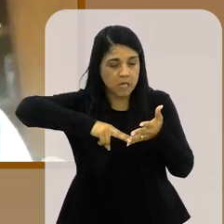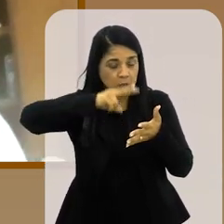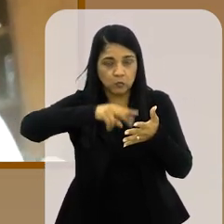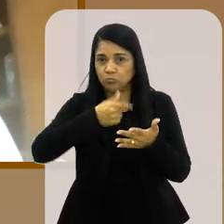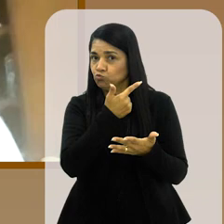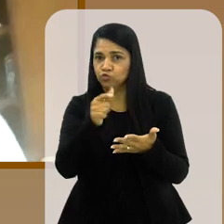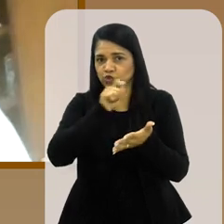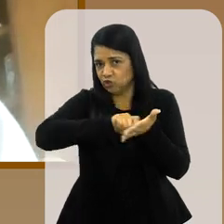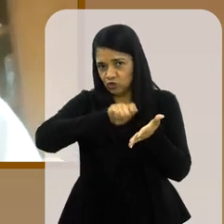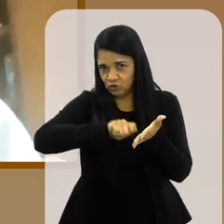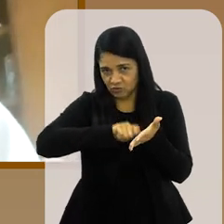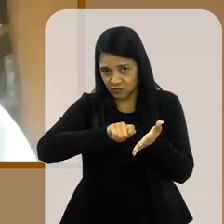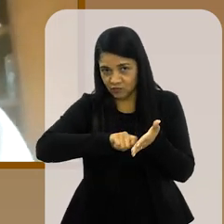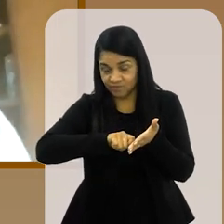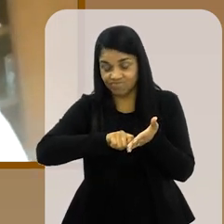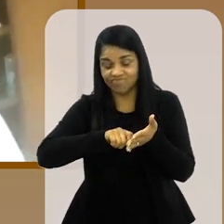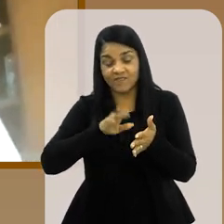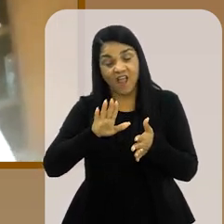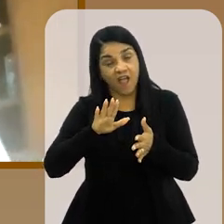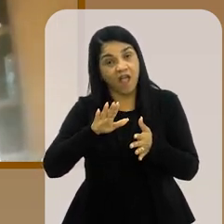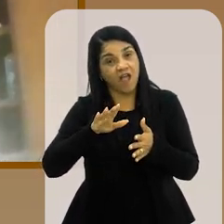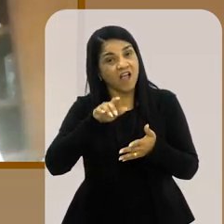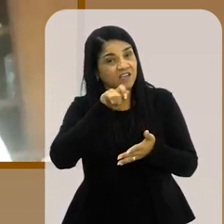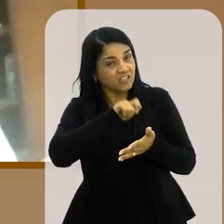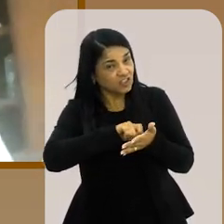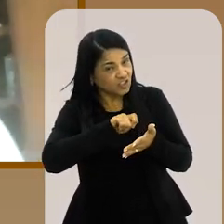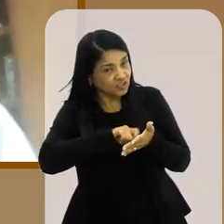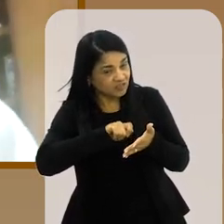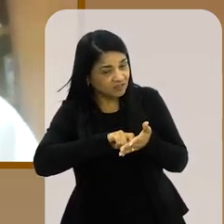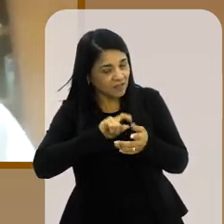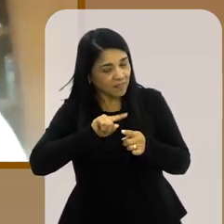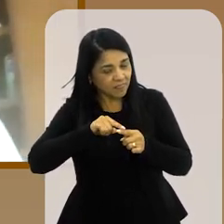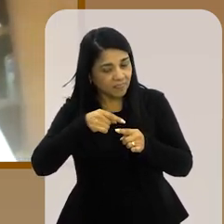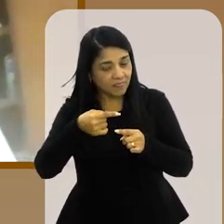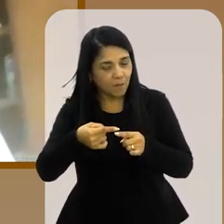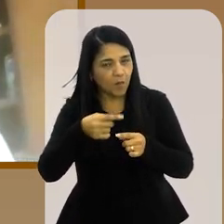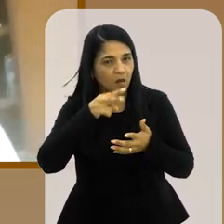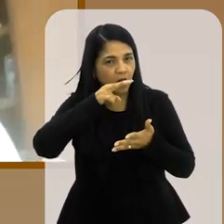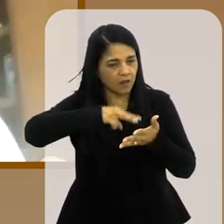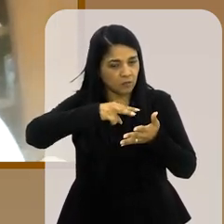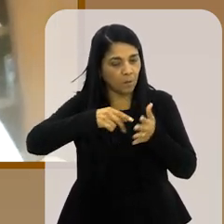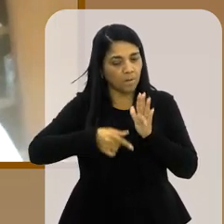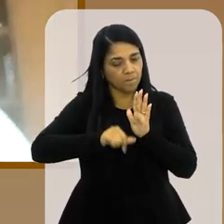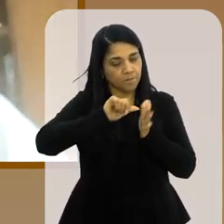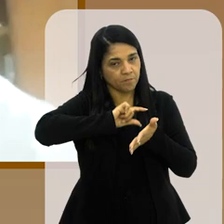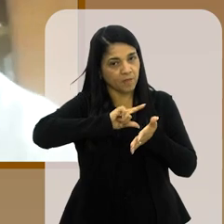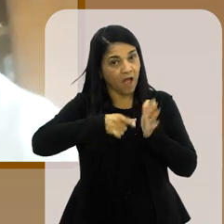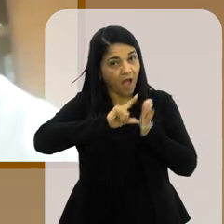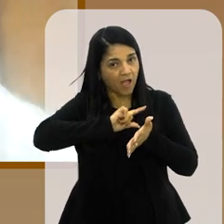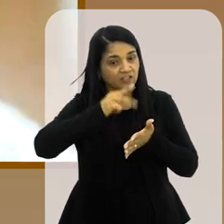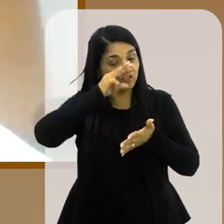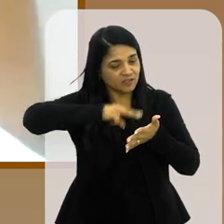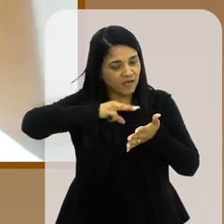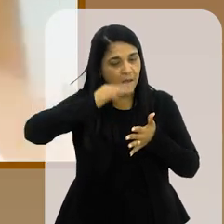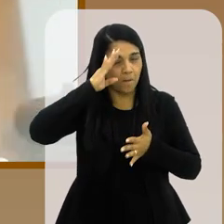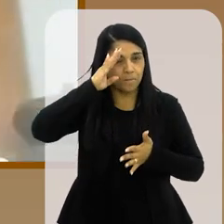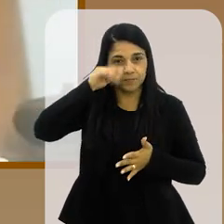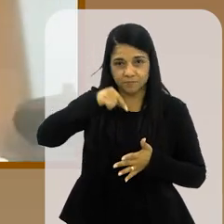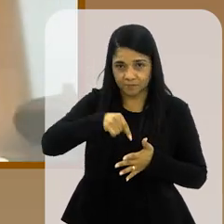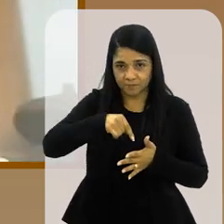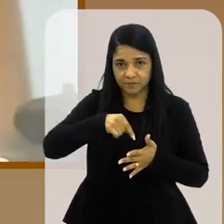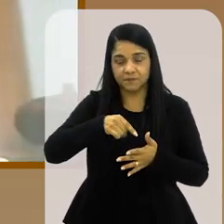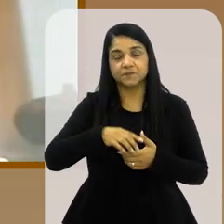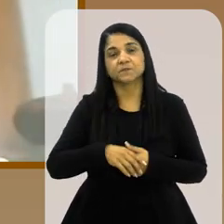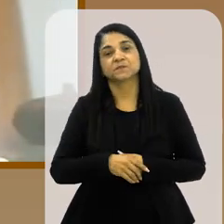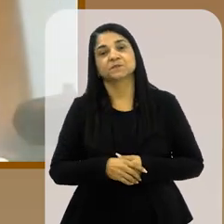leitura. Eu acho que a escrita, ela vem depois. Primeiro você tem que ser um bom leitor, depois a escrita